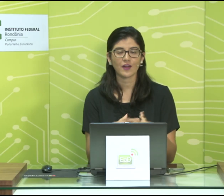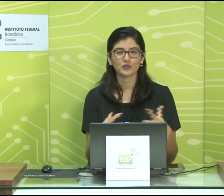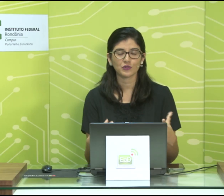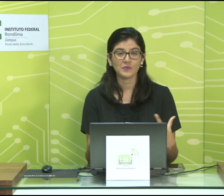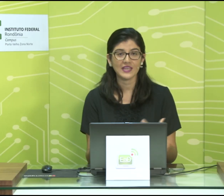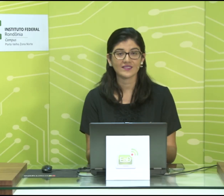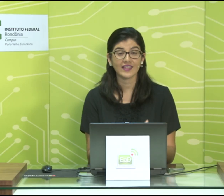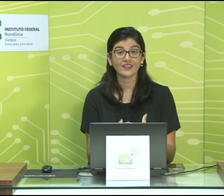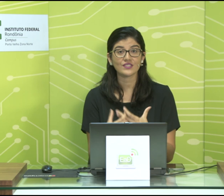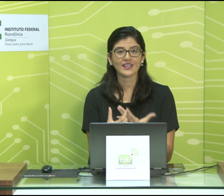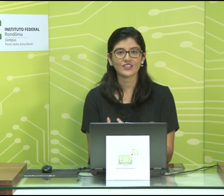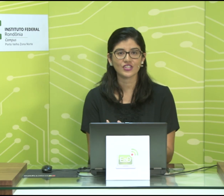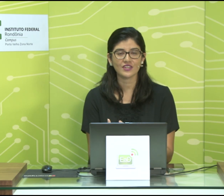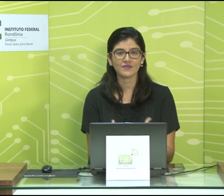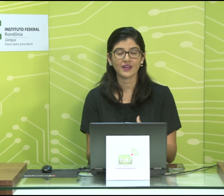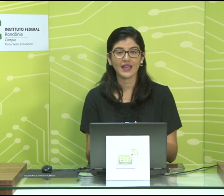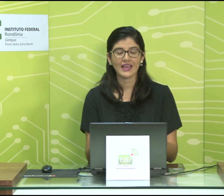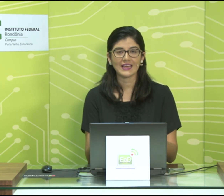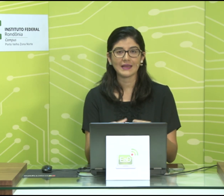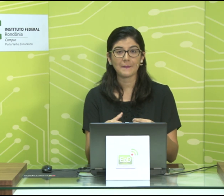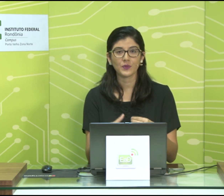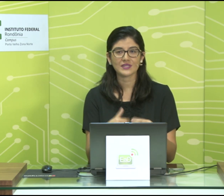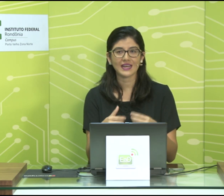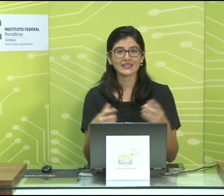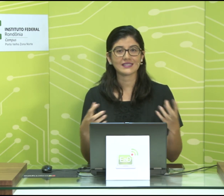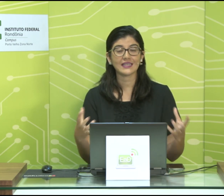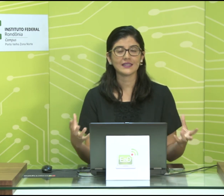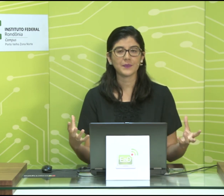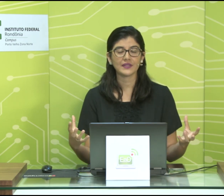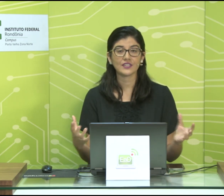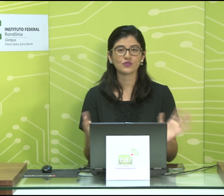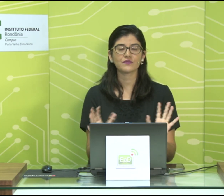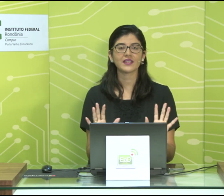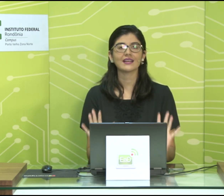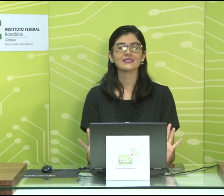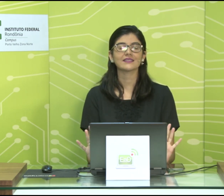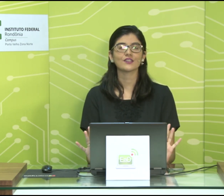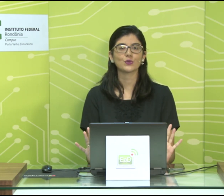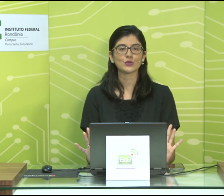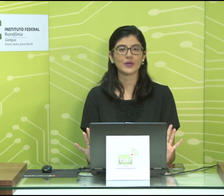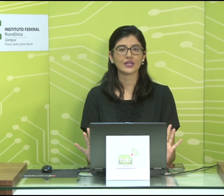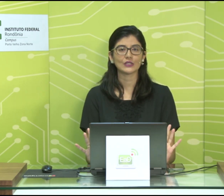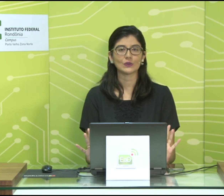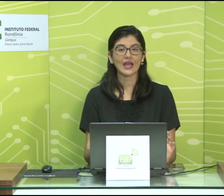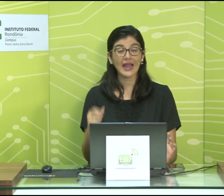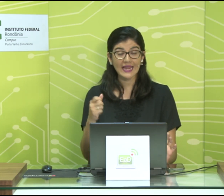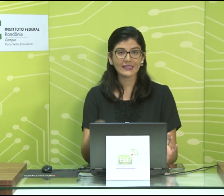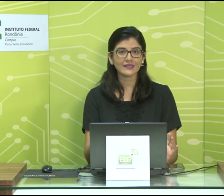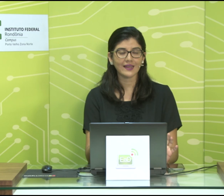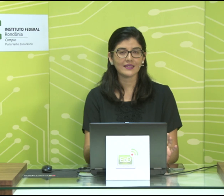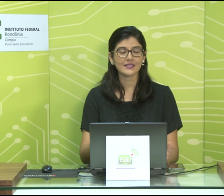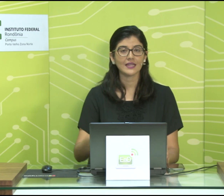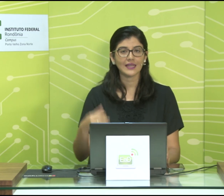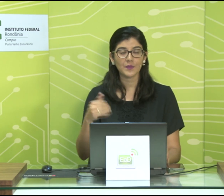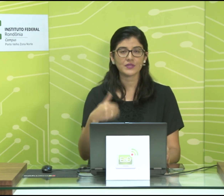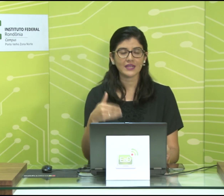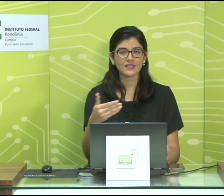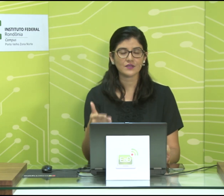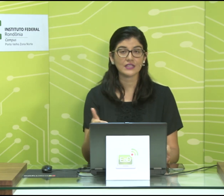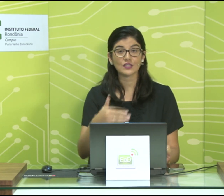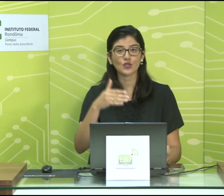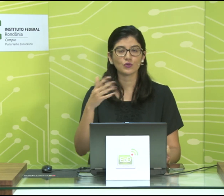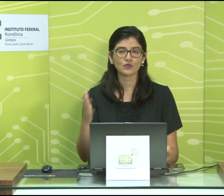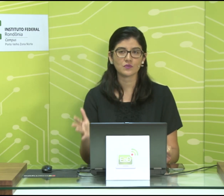né? O que é autonomia? É ter iniciativa, é buscar ser independente, não ficar sentadinho esperando, é ir atrás, né?